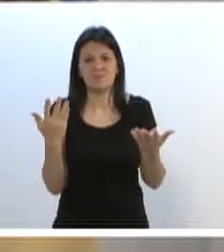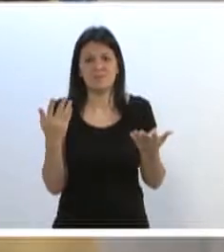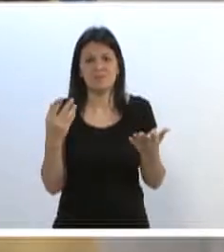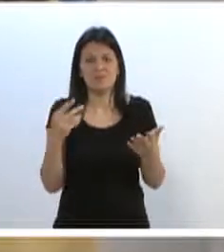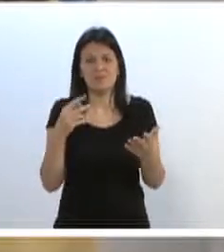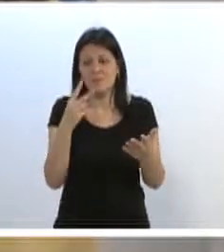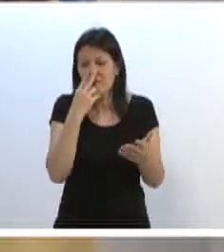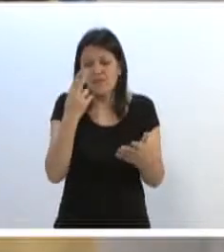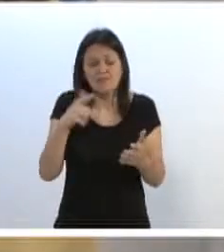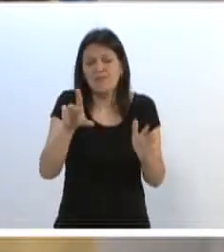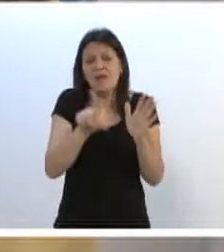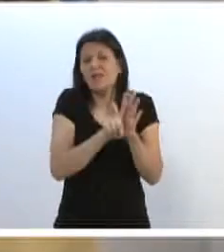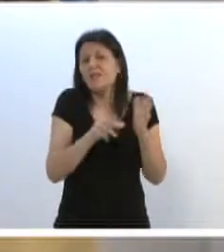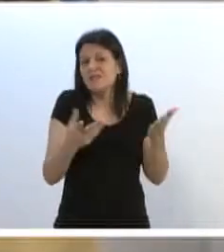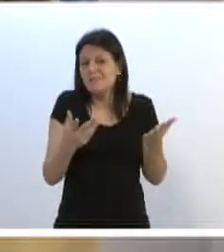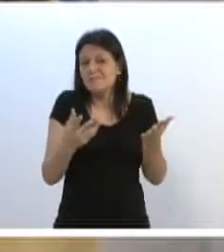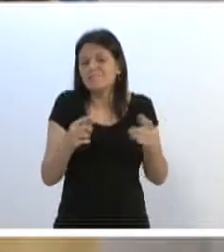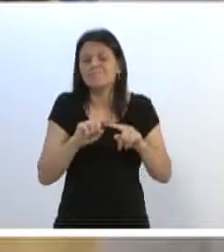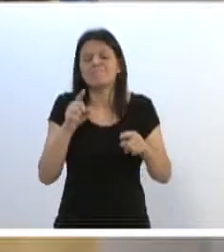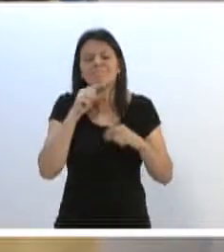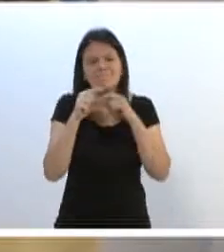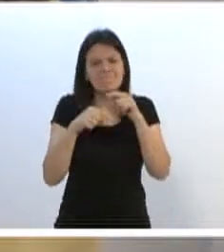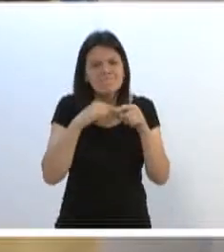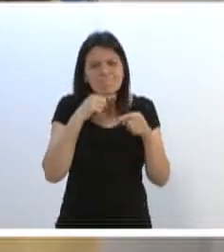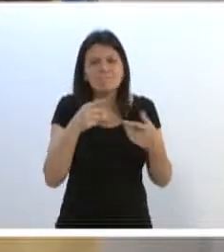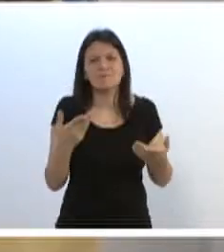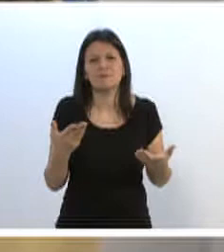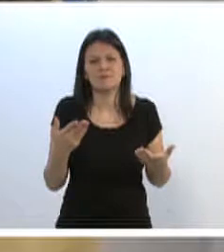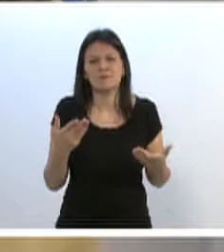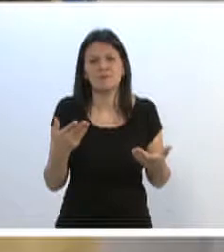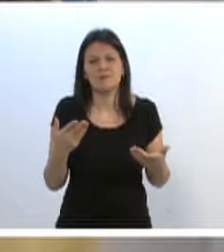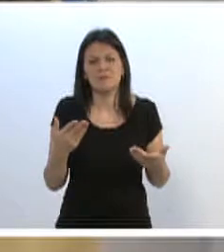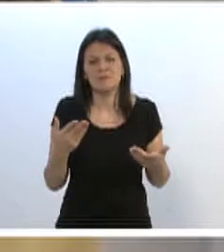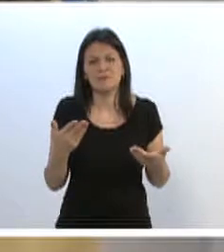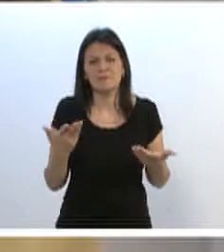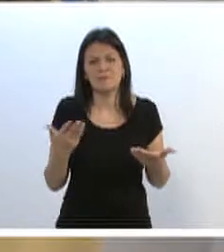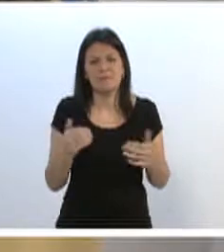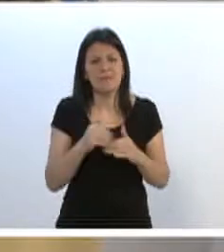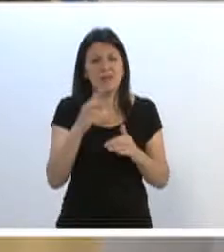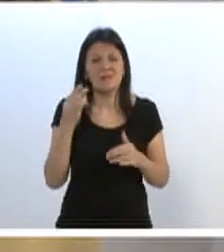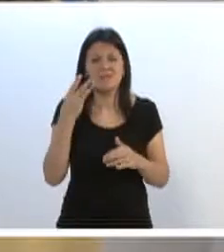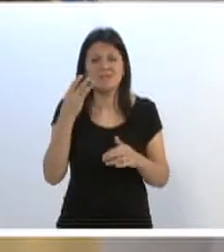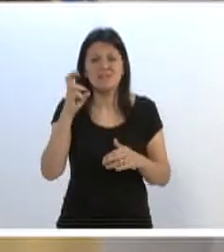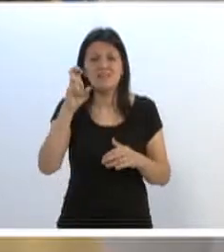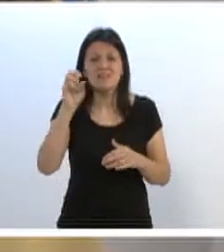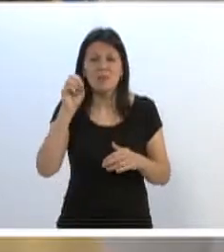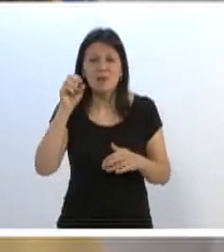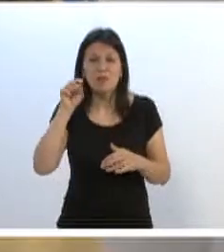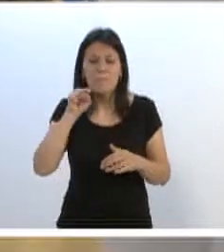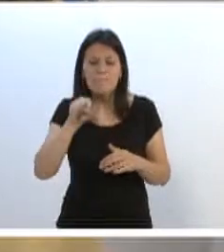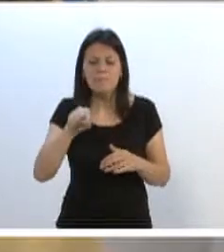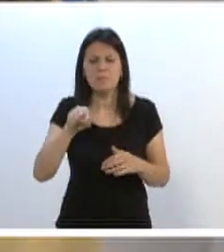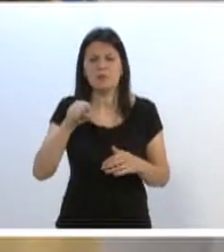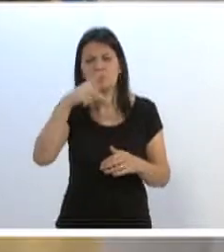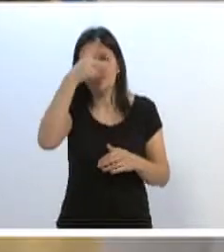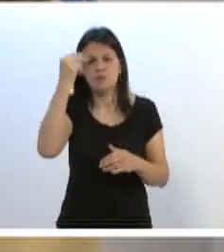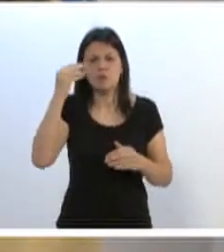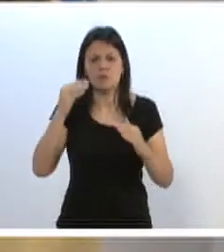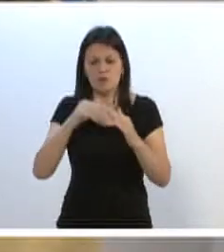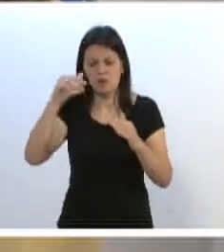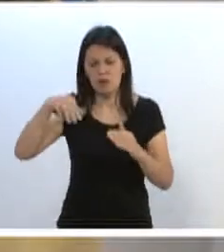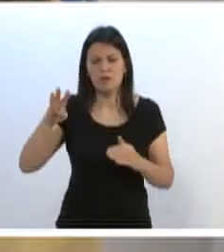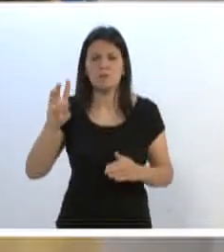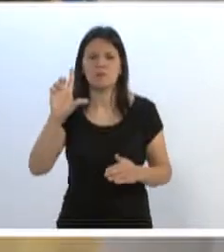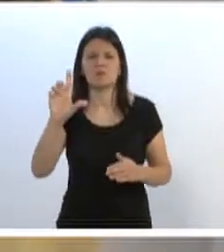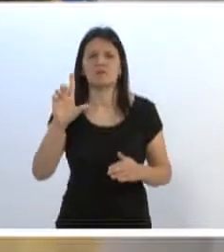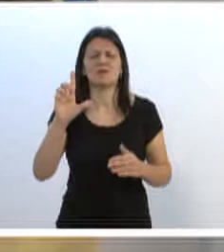legalidade. Mas, sem dúvida, os mais de 350 mil blumenauenses estão, sem